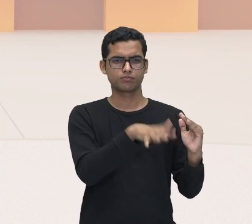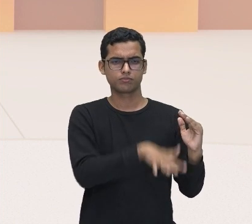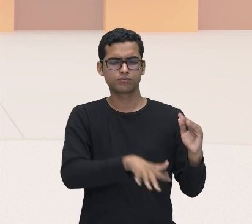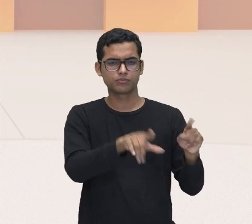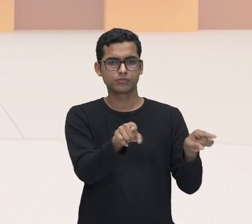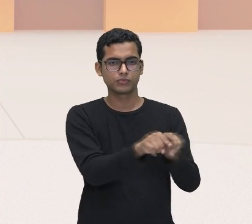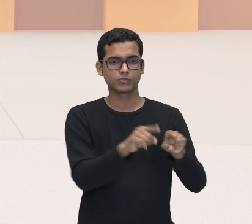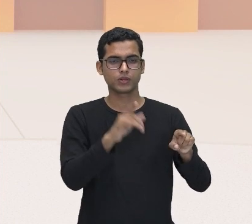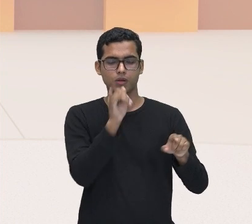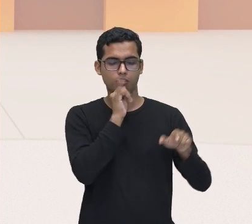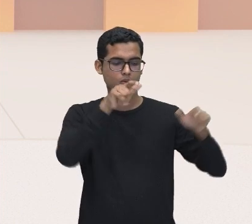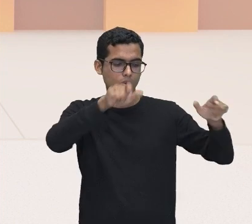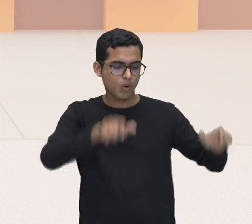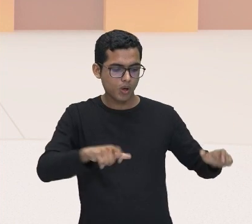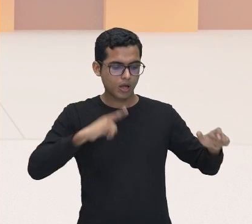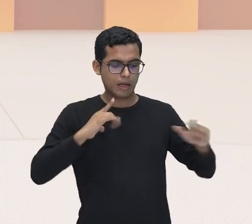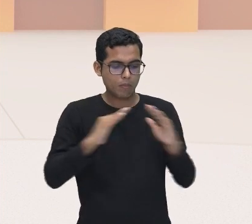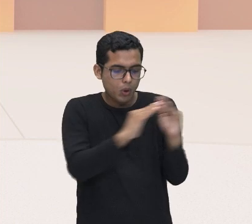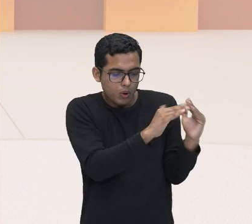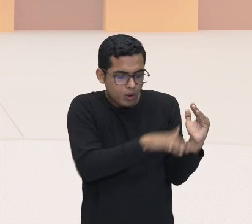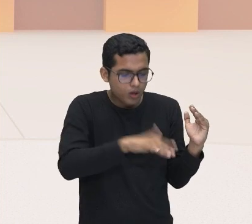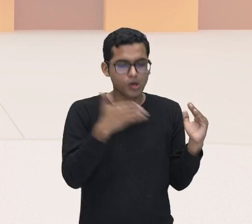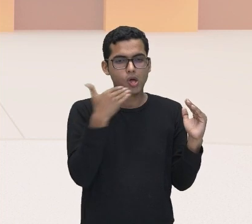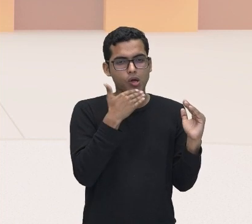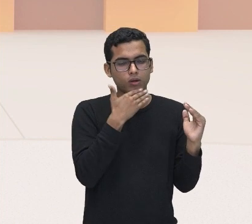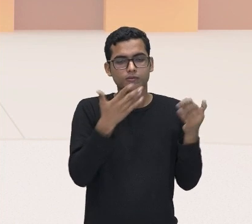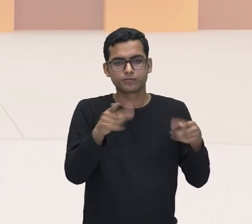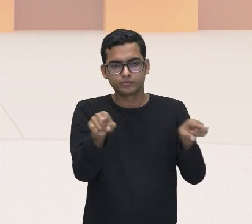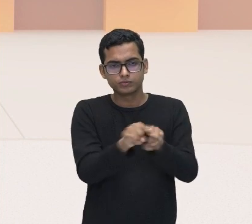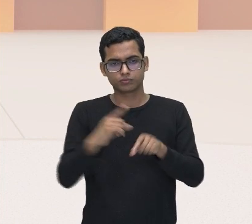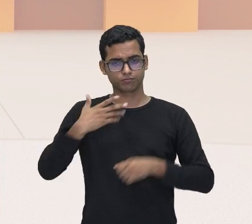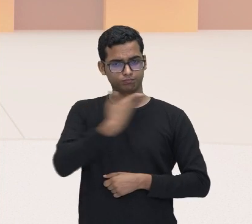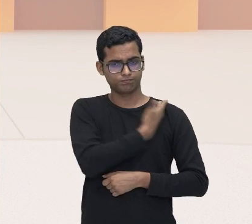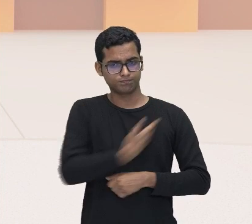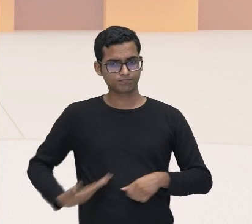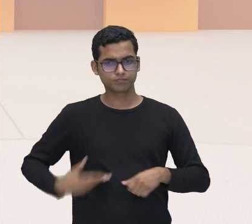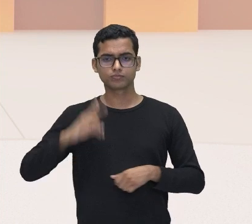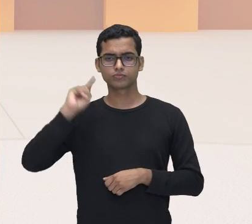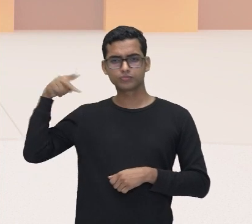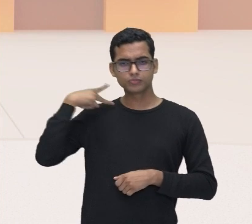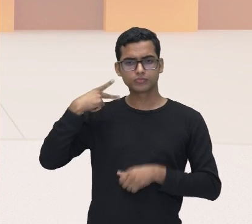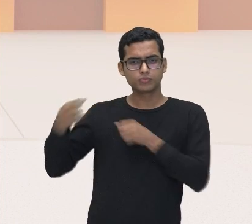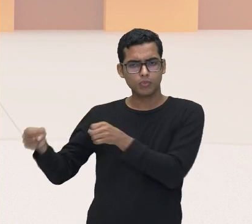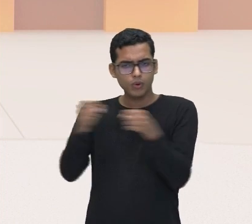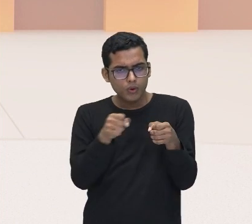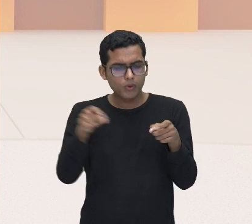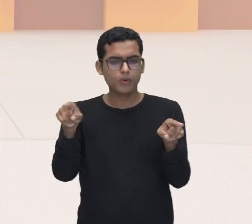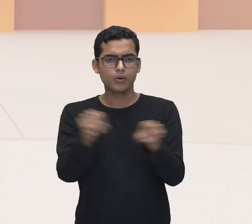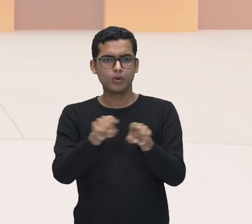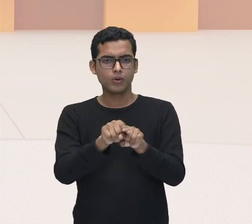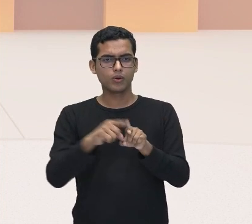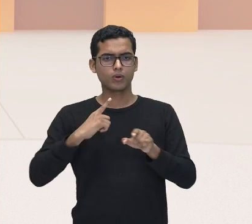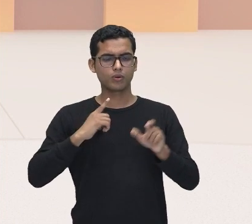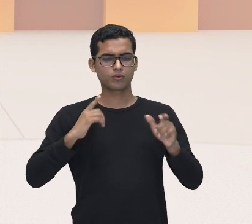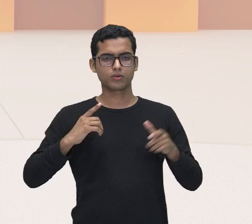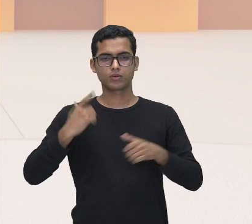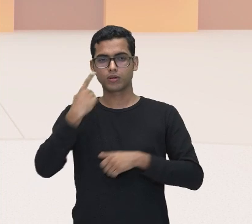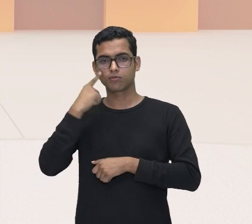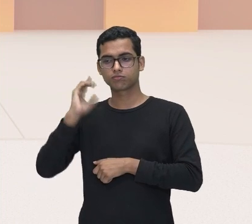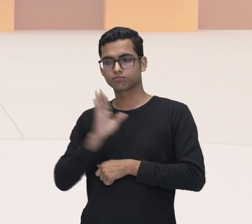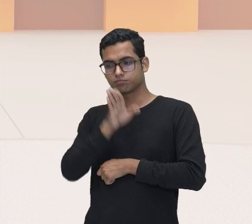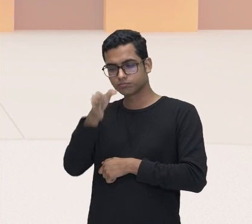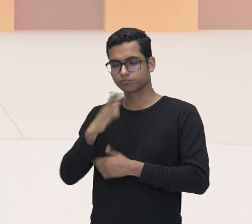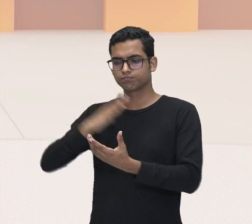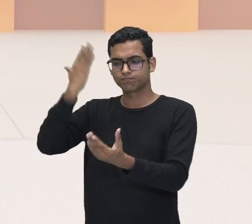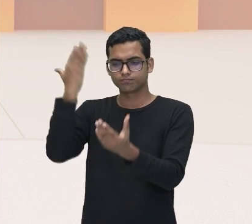numa cidade, por exemplo. O governo, né, aquele que tem o poder político, entra na justiça